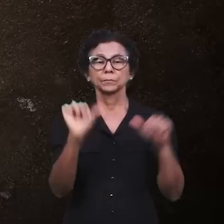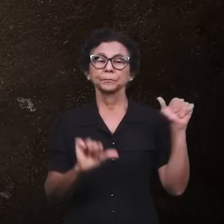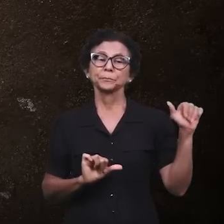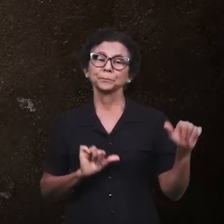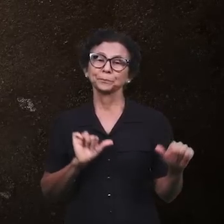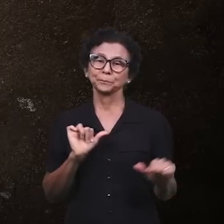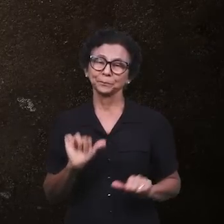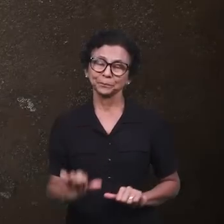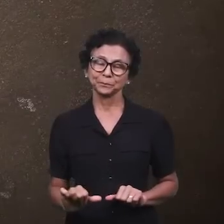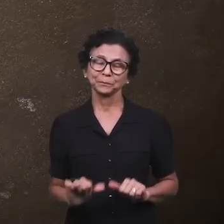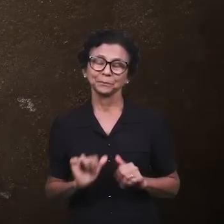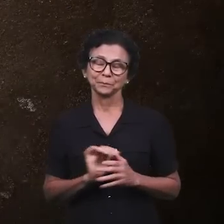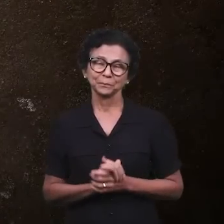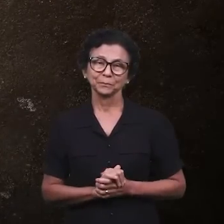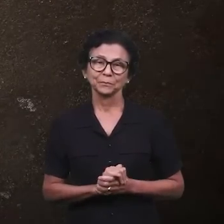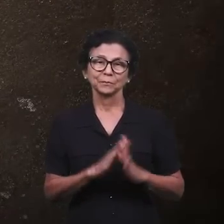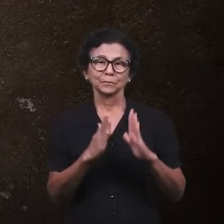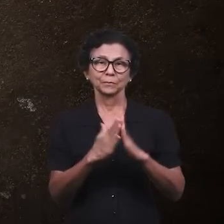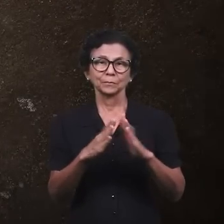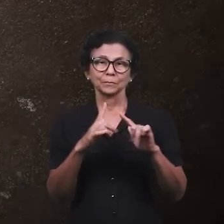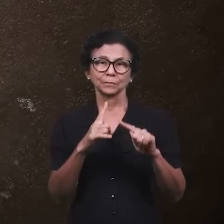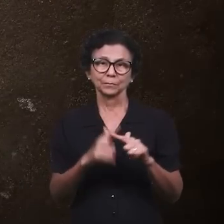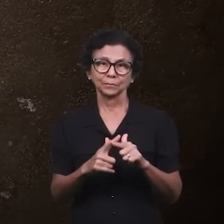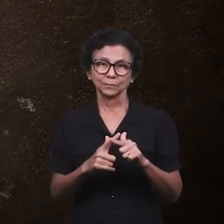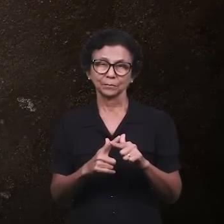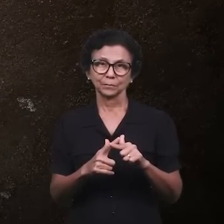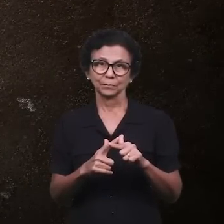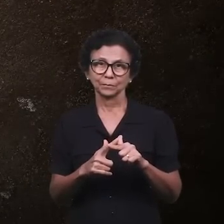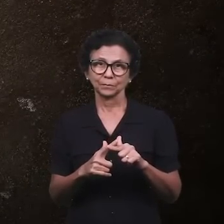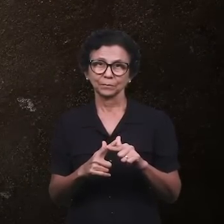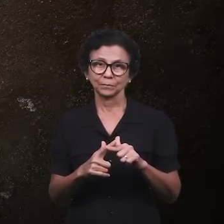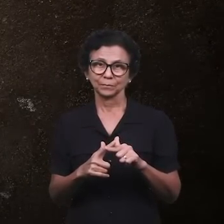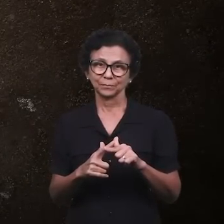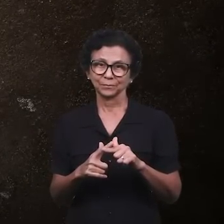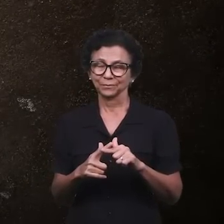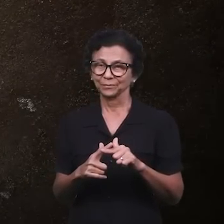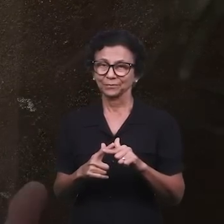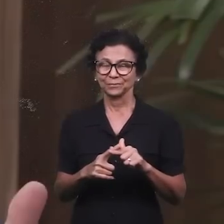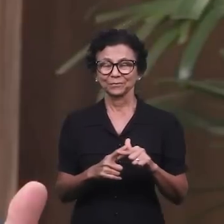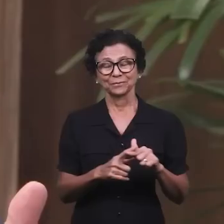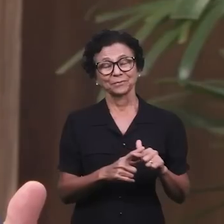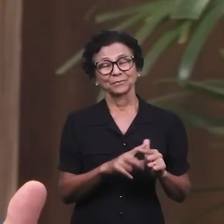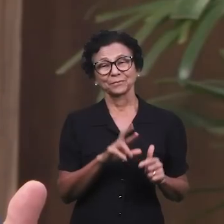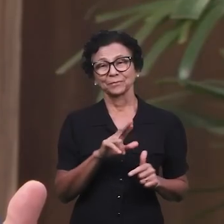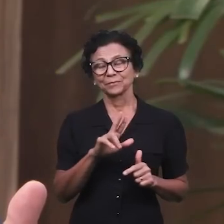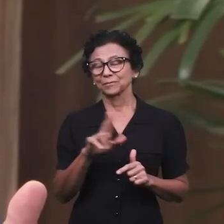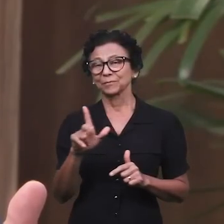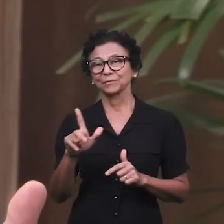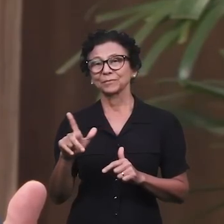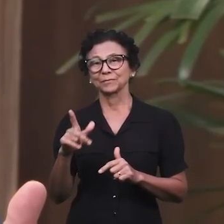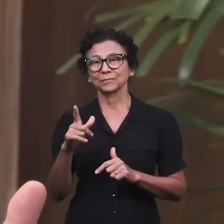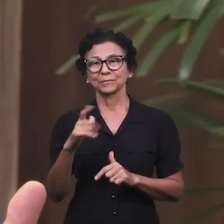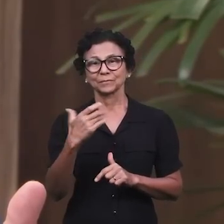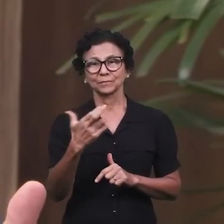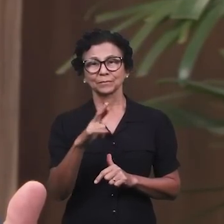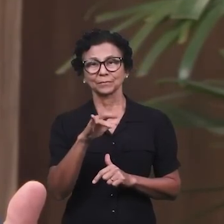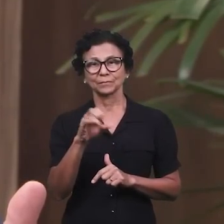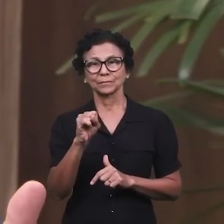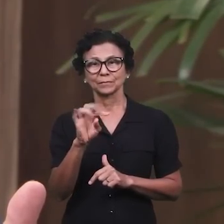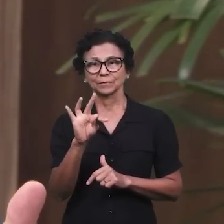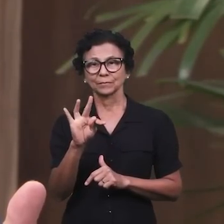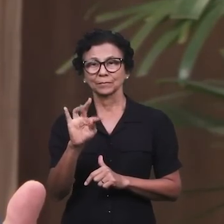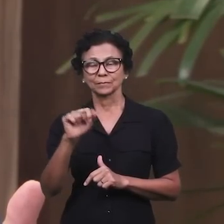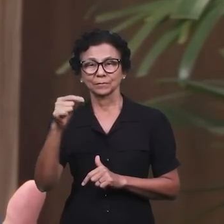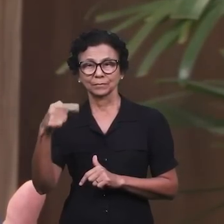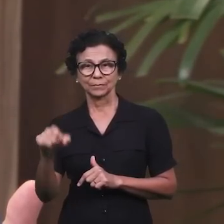ser cristã para ser a igreja do império. Ela se estabelece agora como